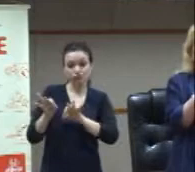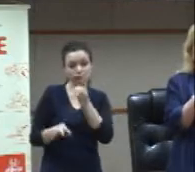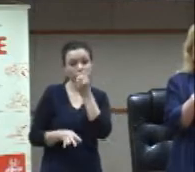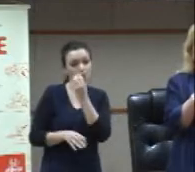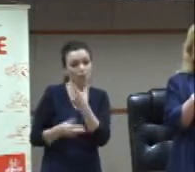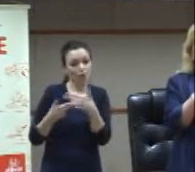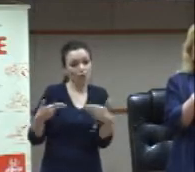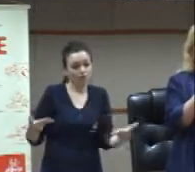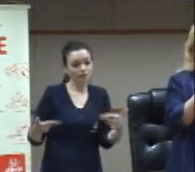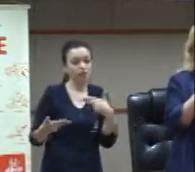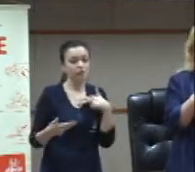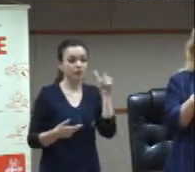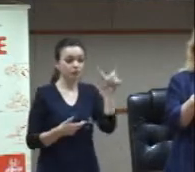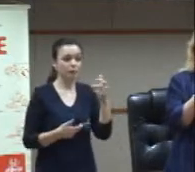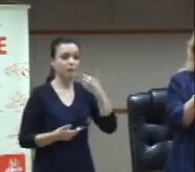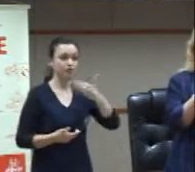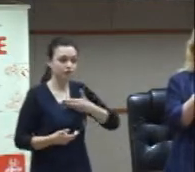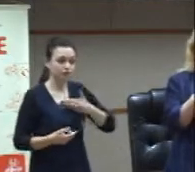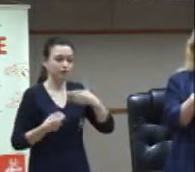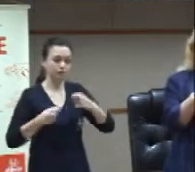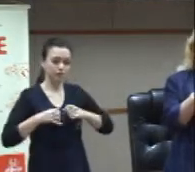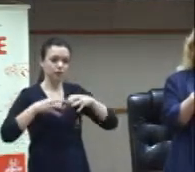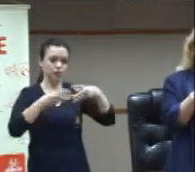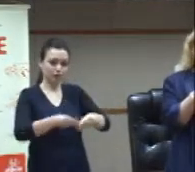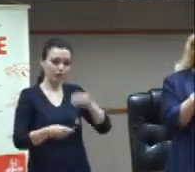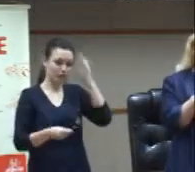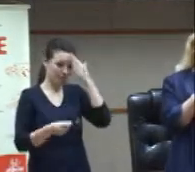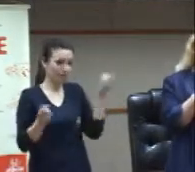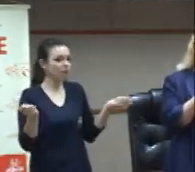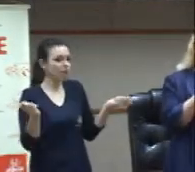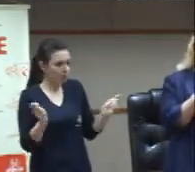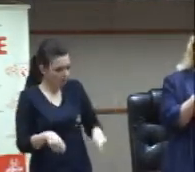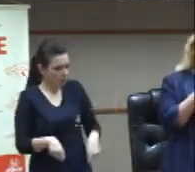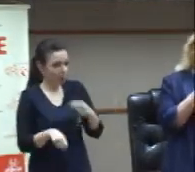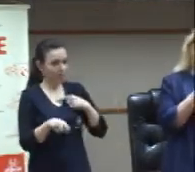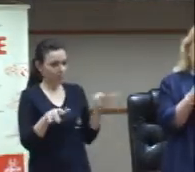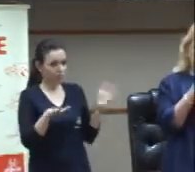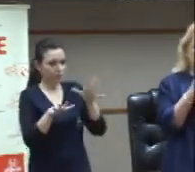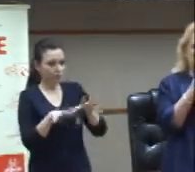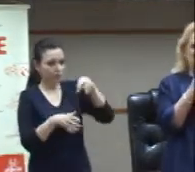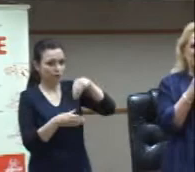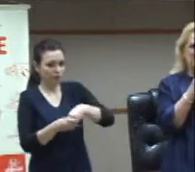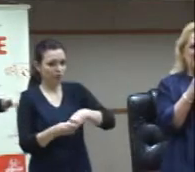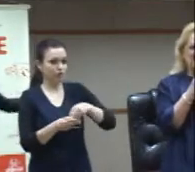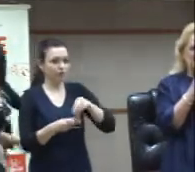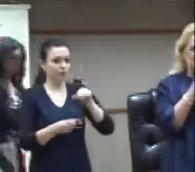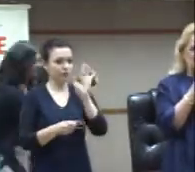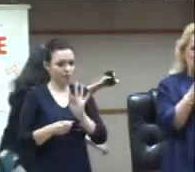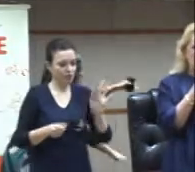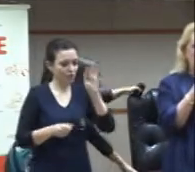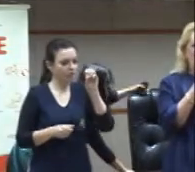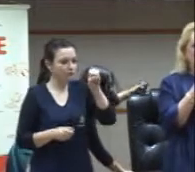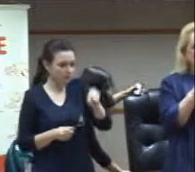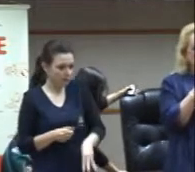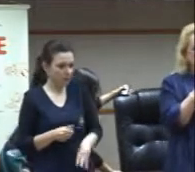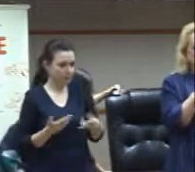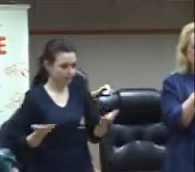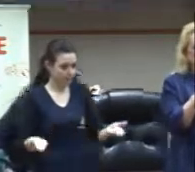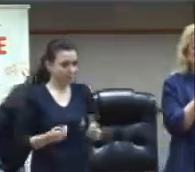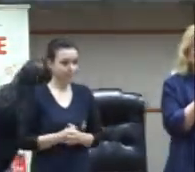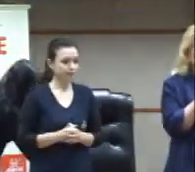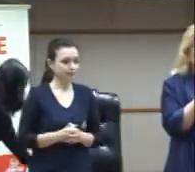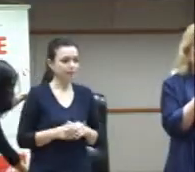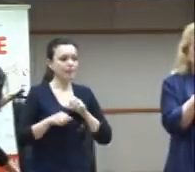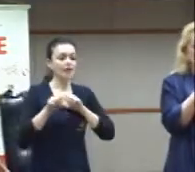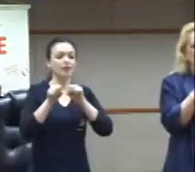ele pensa que todos devem saber que é possível, que está para fazer, que tem condições de se fazer isso. A educação